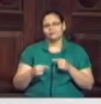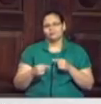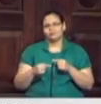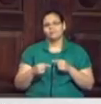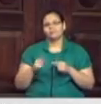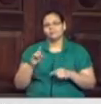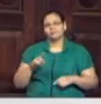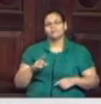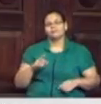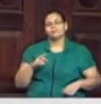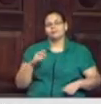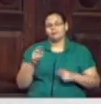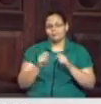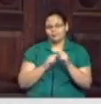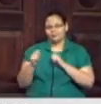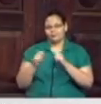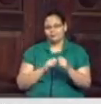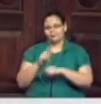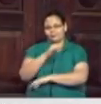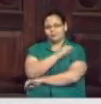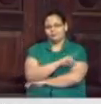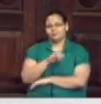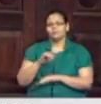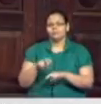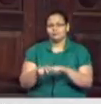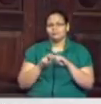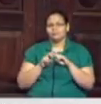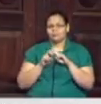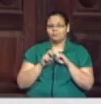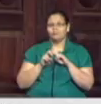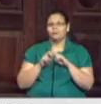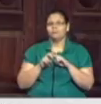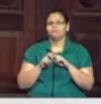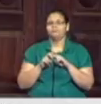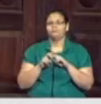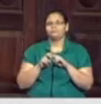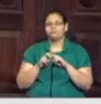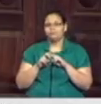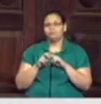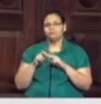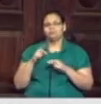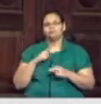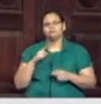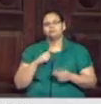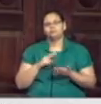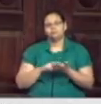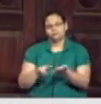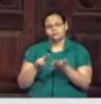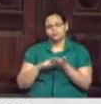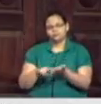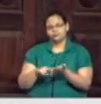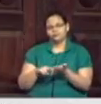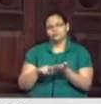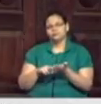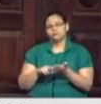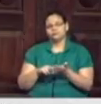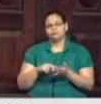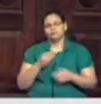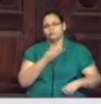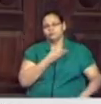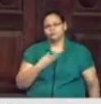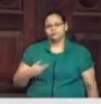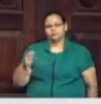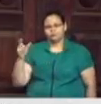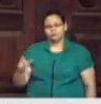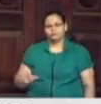vez mais expressivo da economia fluminense? Portanto, eu indaguei, uma carta aberta de conselheiros, nós indagamos o governador do